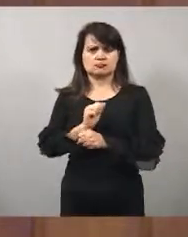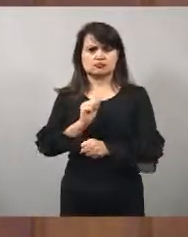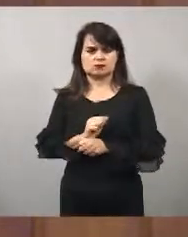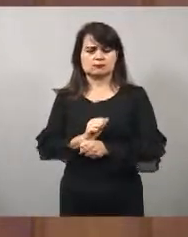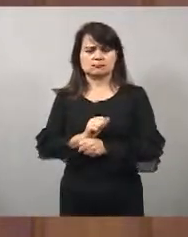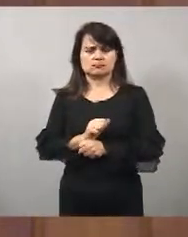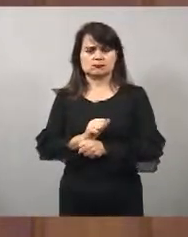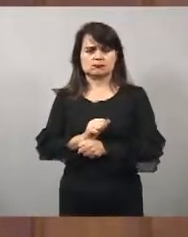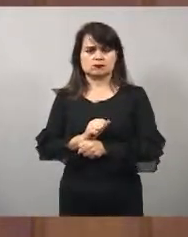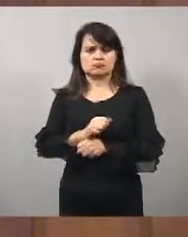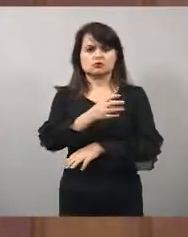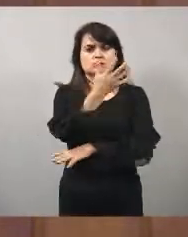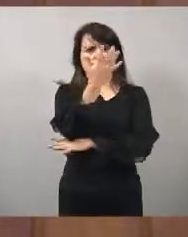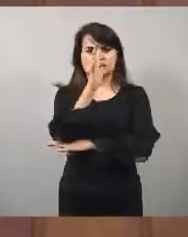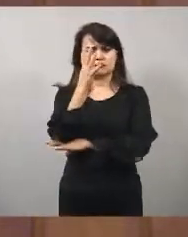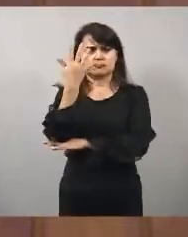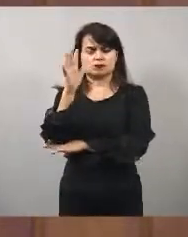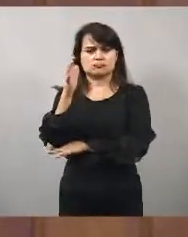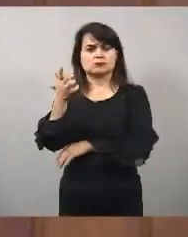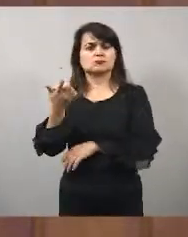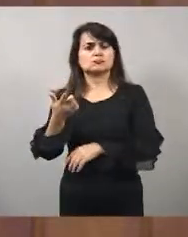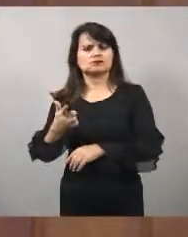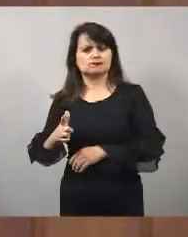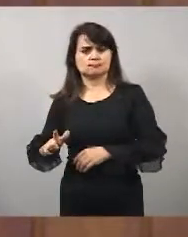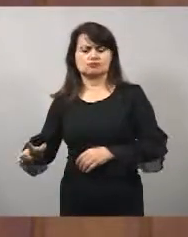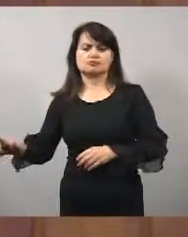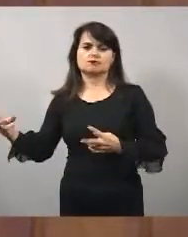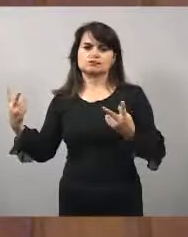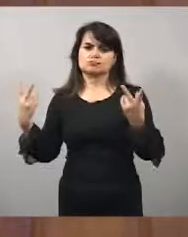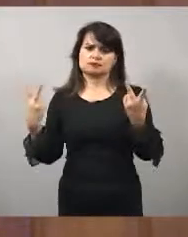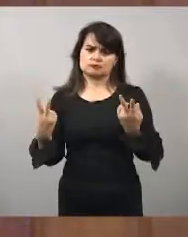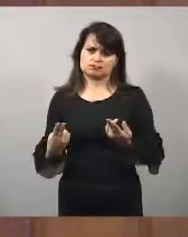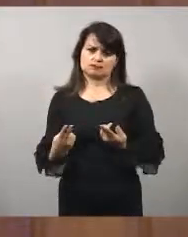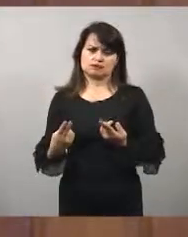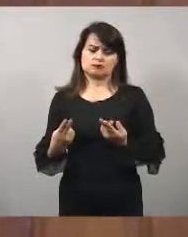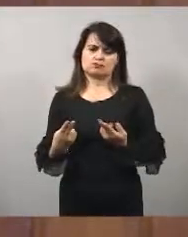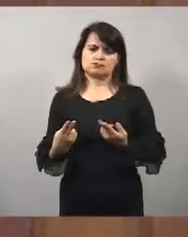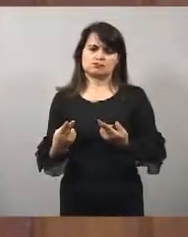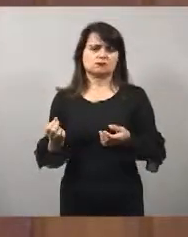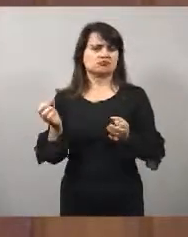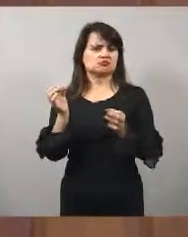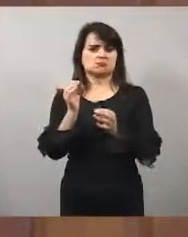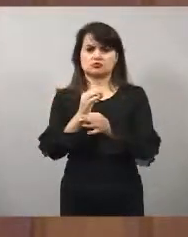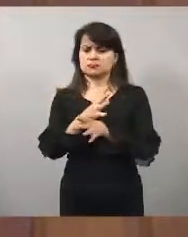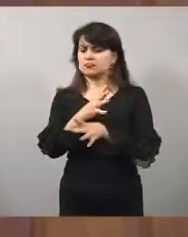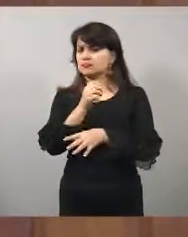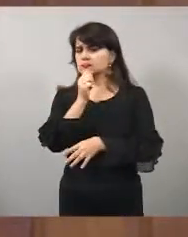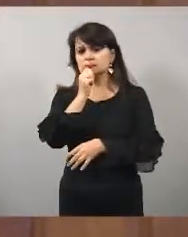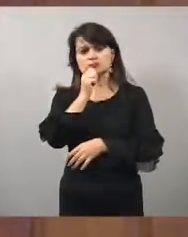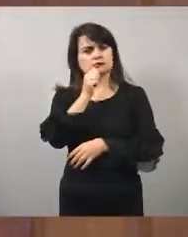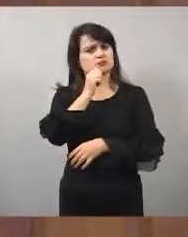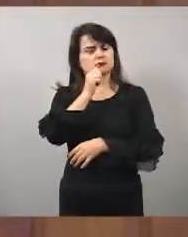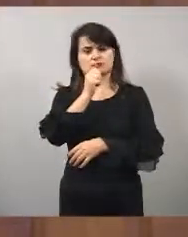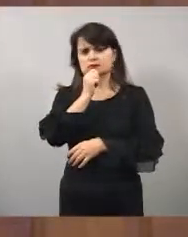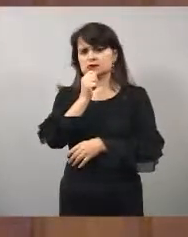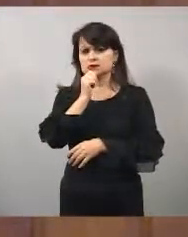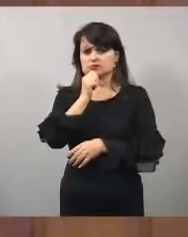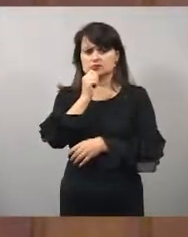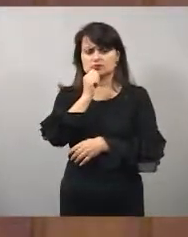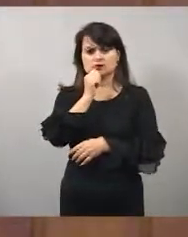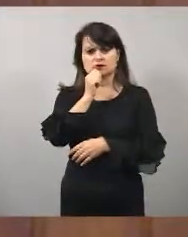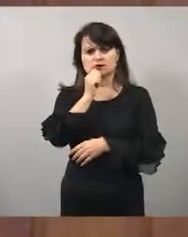forma. E mais, aí eu falo, colocaria uma aspas aqui, eu falo do que o prefeito, uma vez